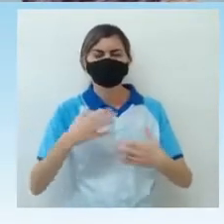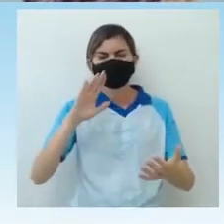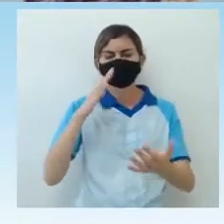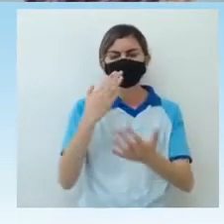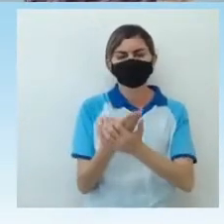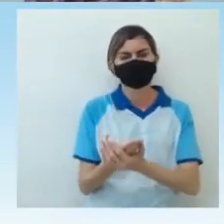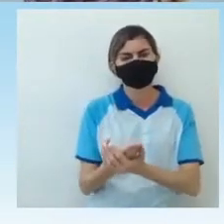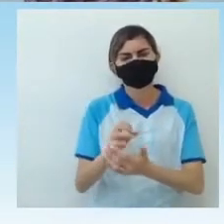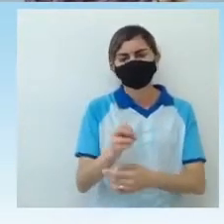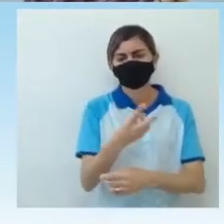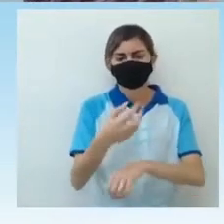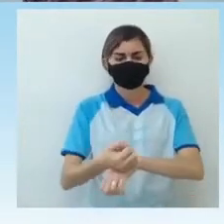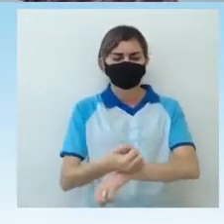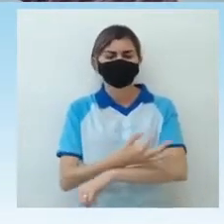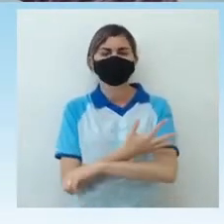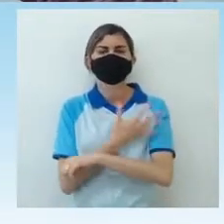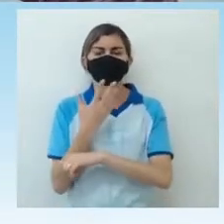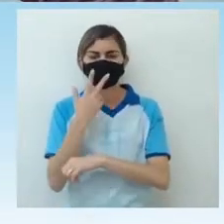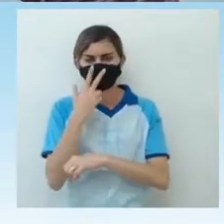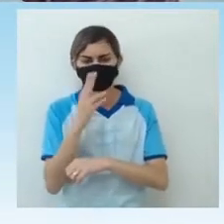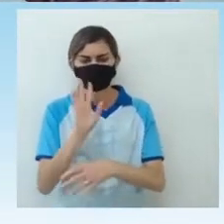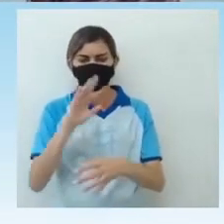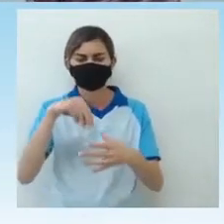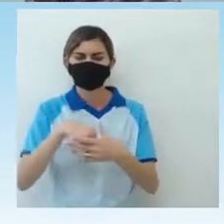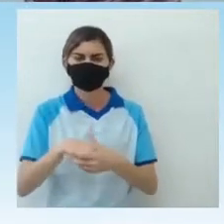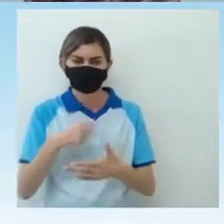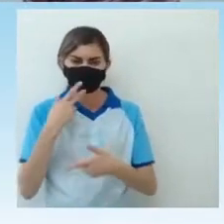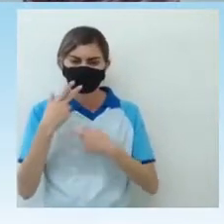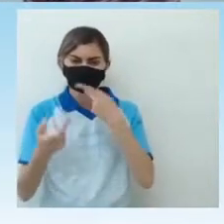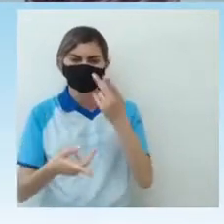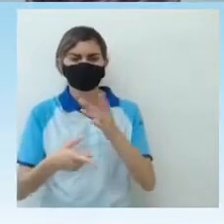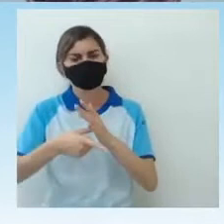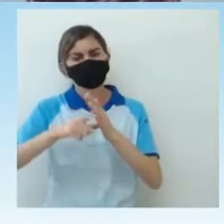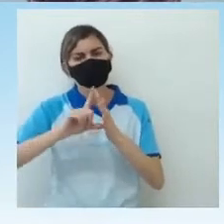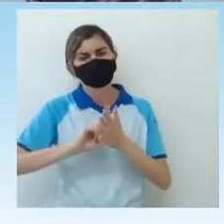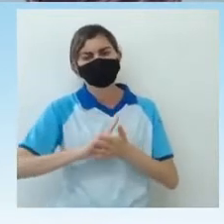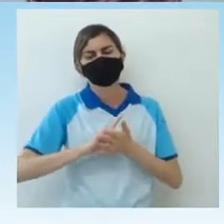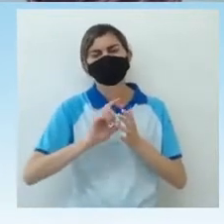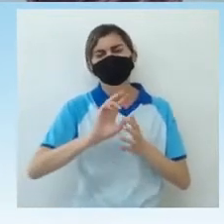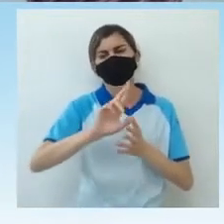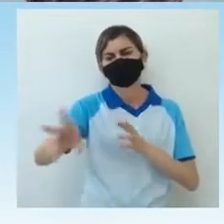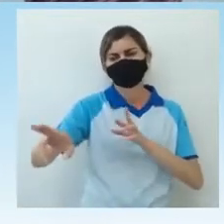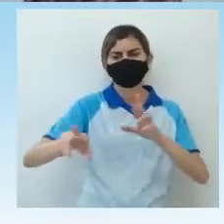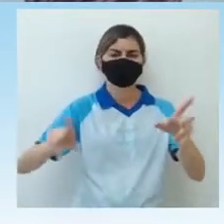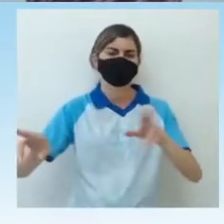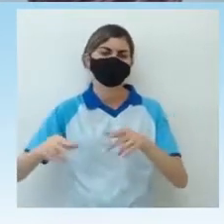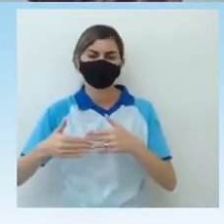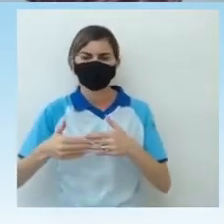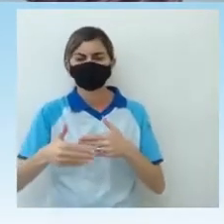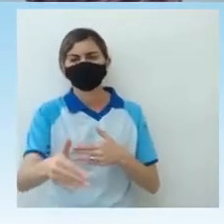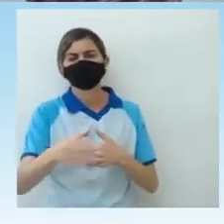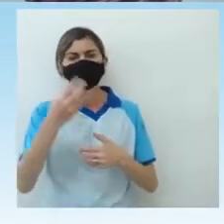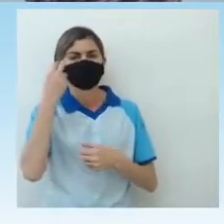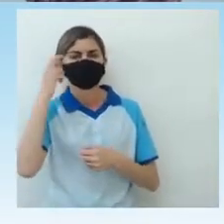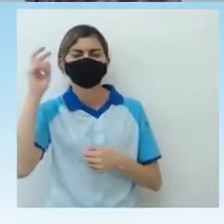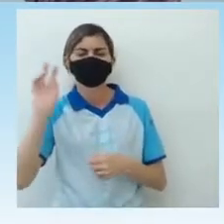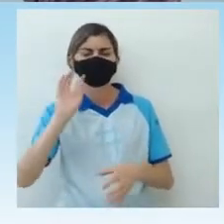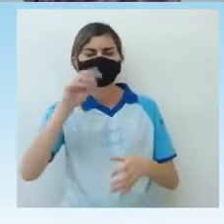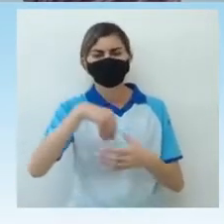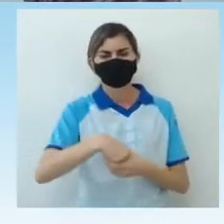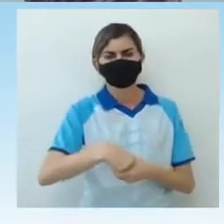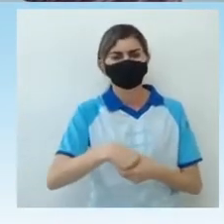crença ou uma emoção, mesmo dentro do que eu falei antes, da sua especificidade a partir daquela cultura em que está